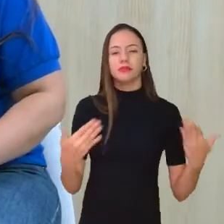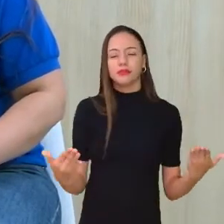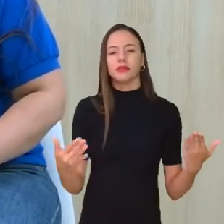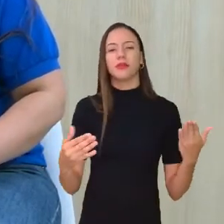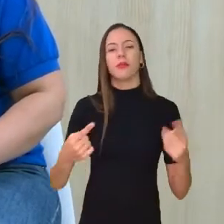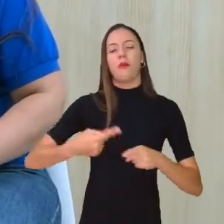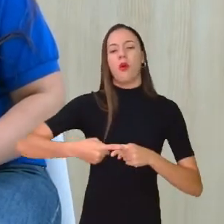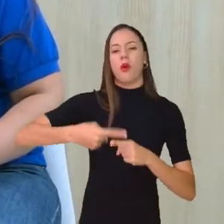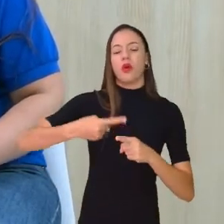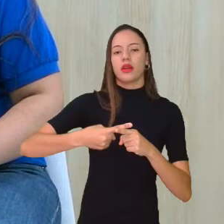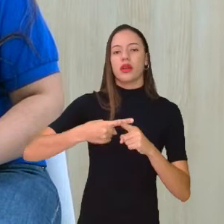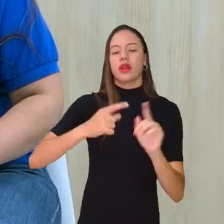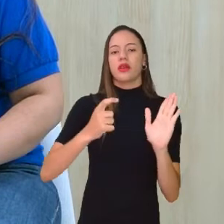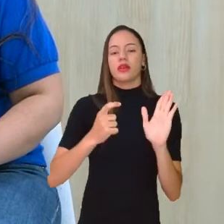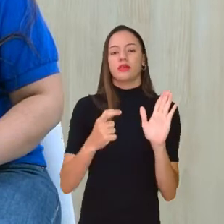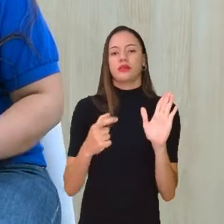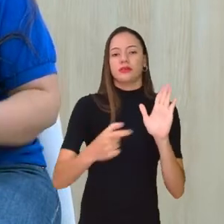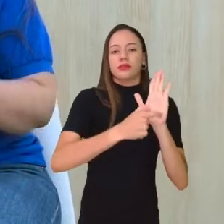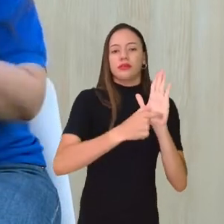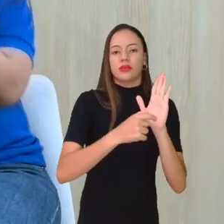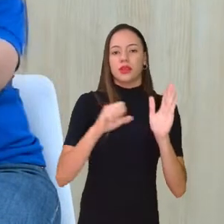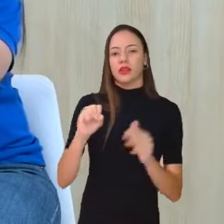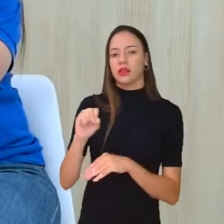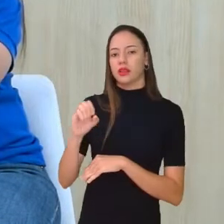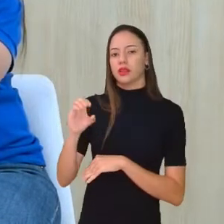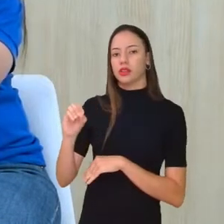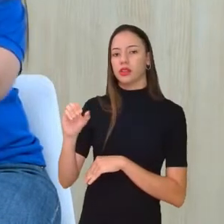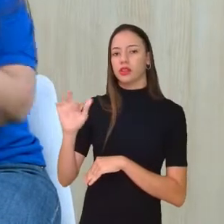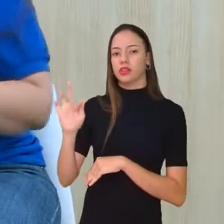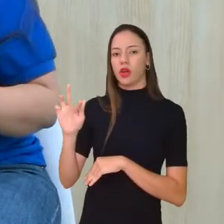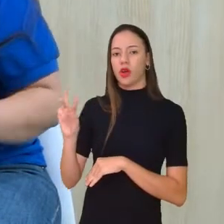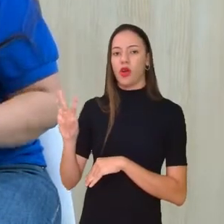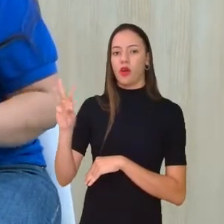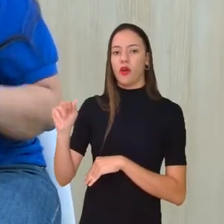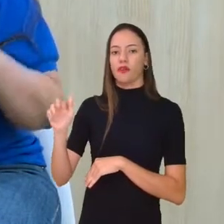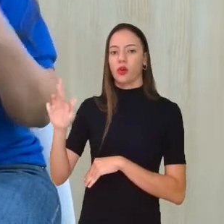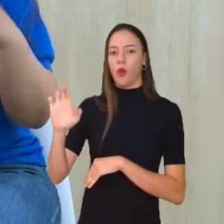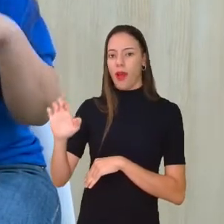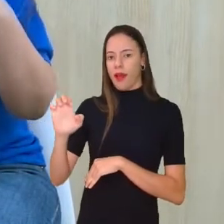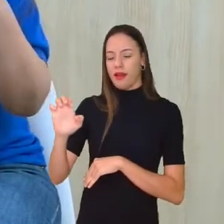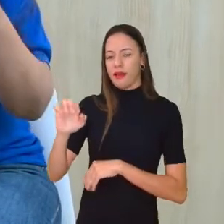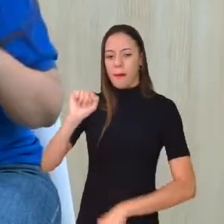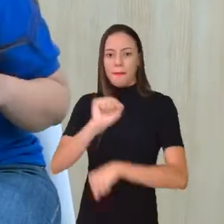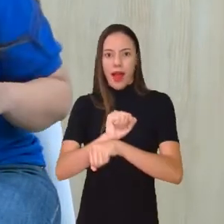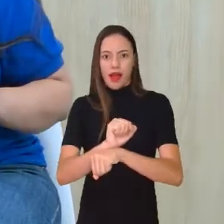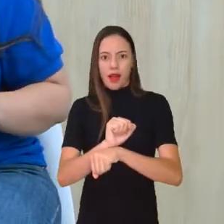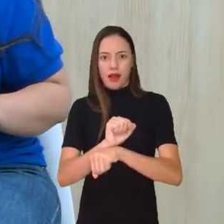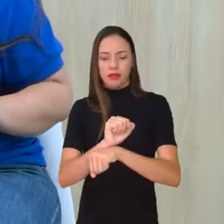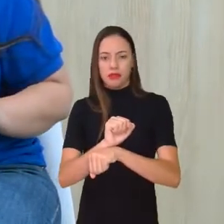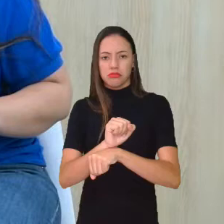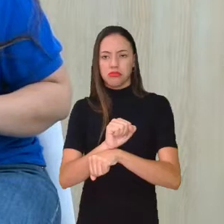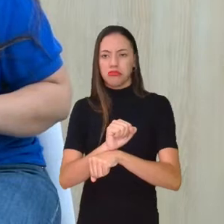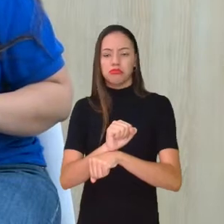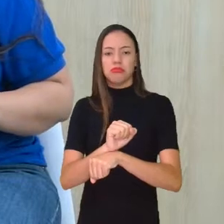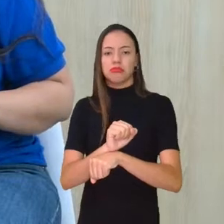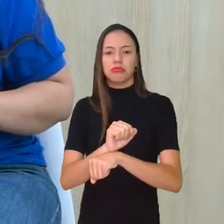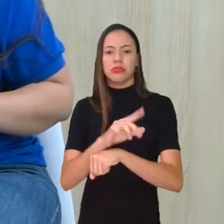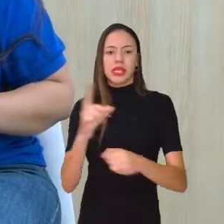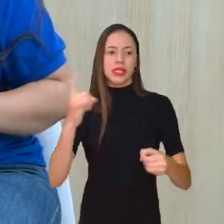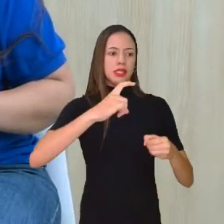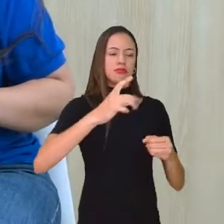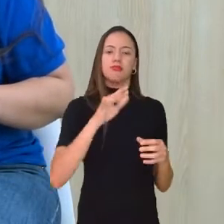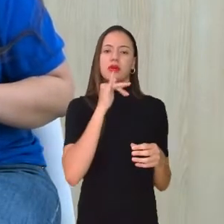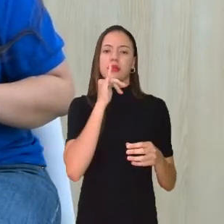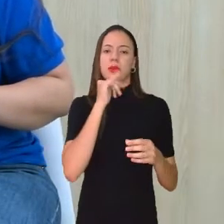softwares de streaming de filmes, você para ali... E aí você volta, tá lá aonde você parou, né? Ou